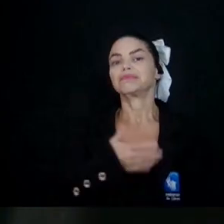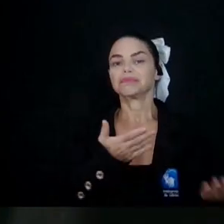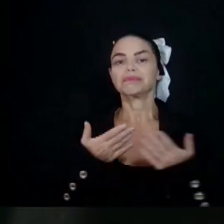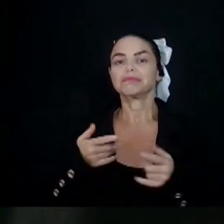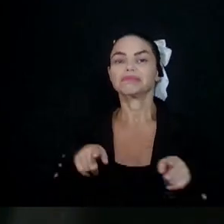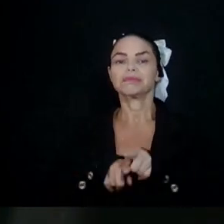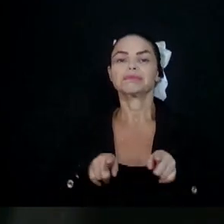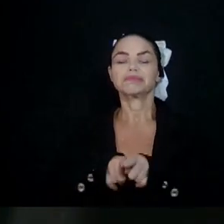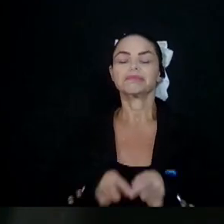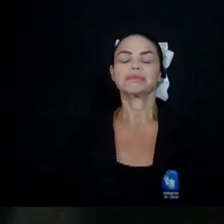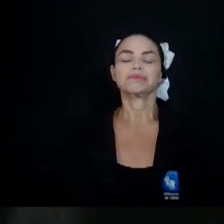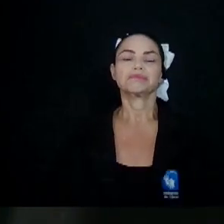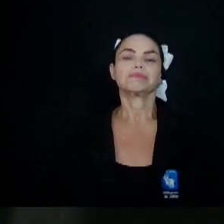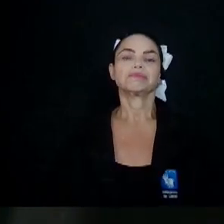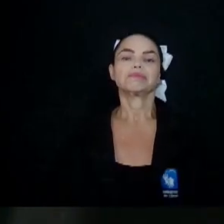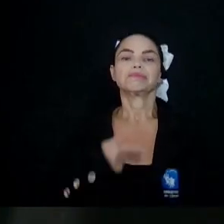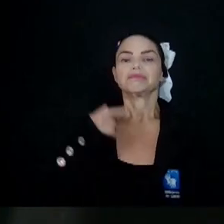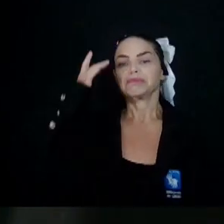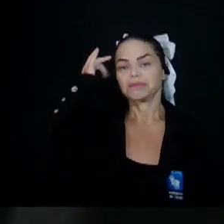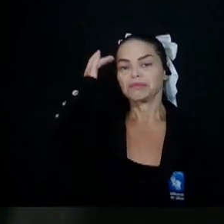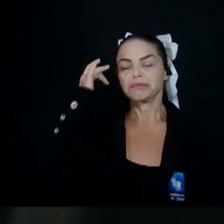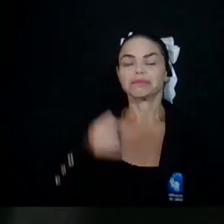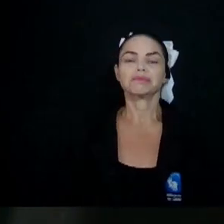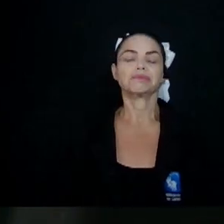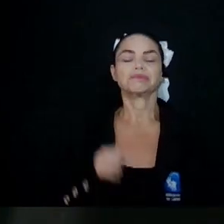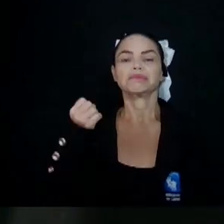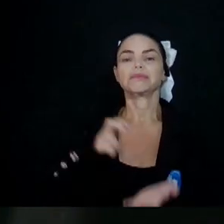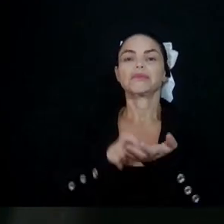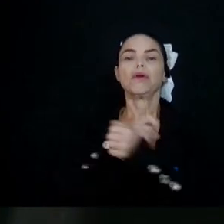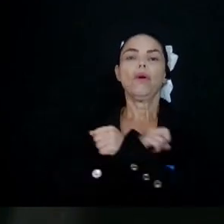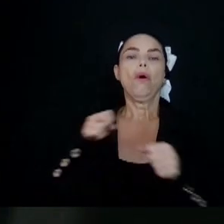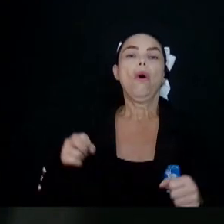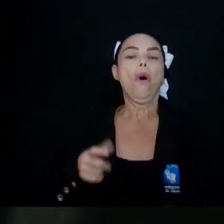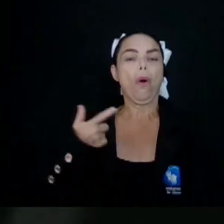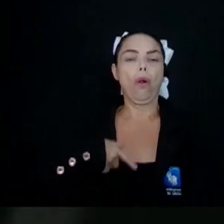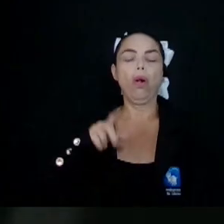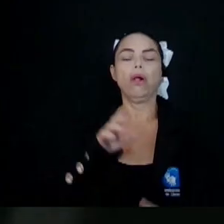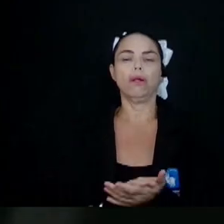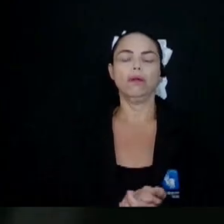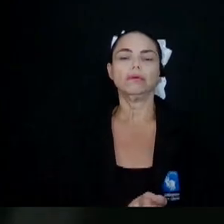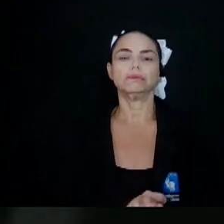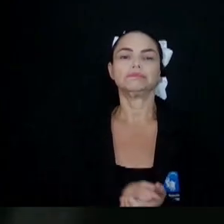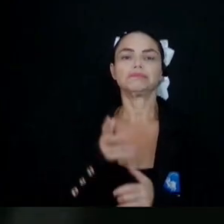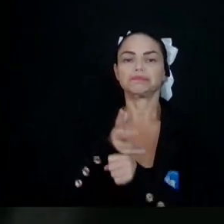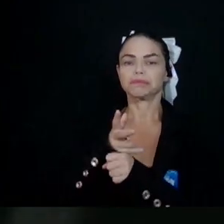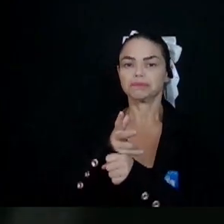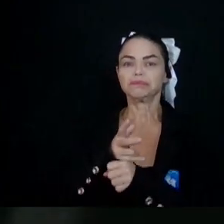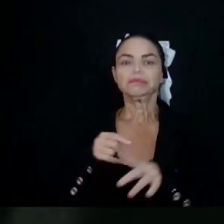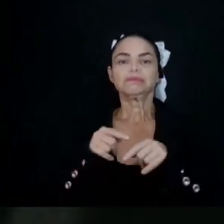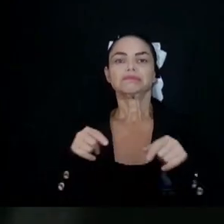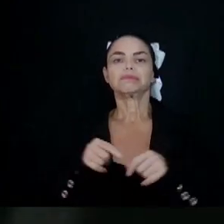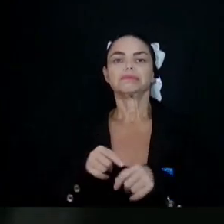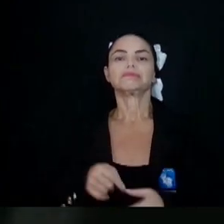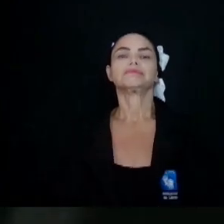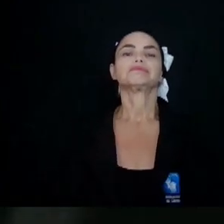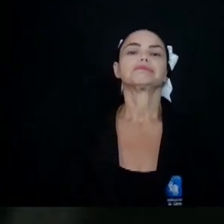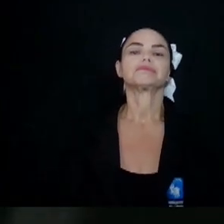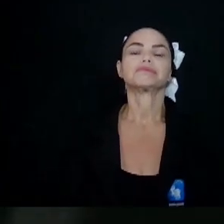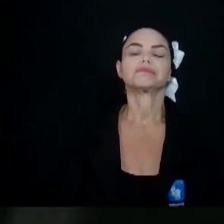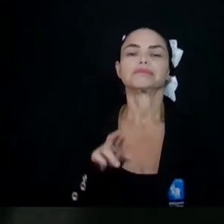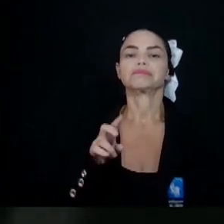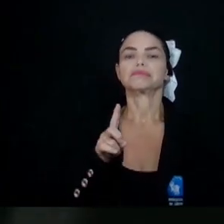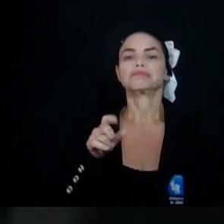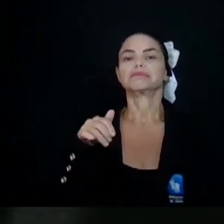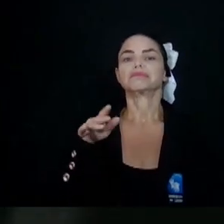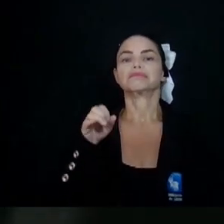Eu quero te convidar para amanhã, a partir das 8 da manhã, mais uma edição do nosso Estúdio Câmara. E olha só, o Dr. Rodrigo até tocou